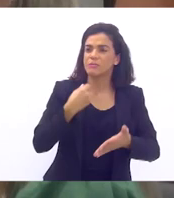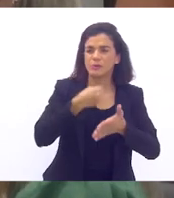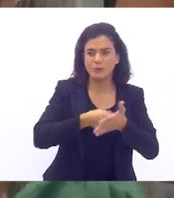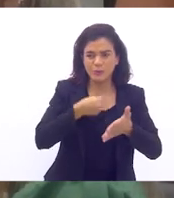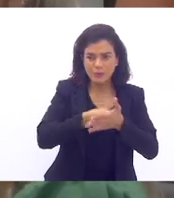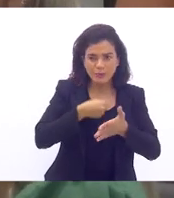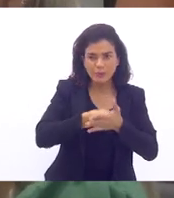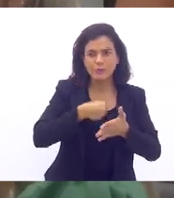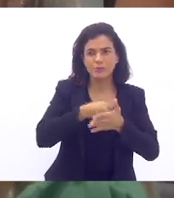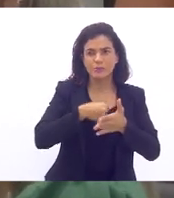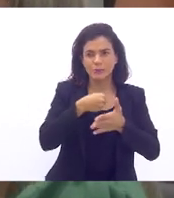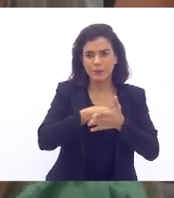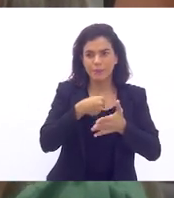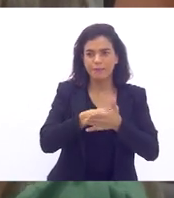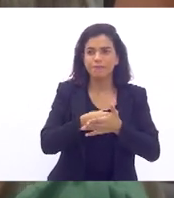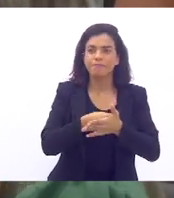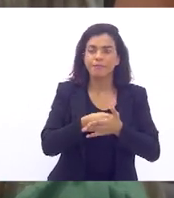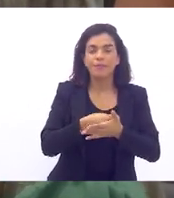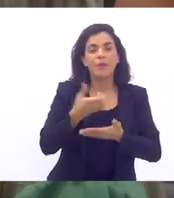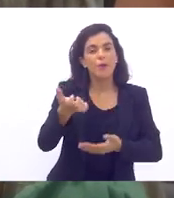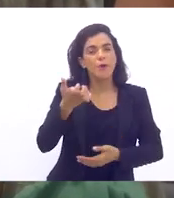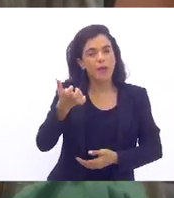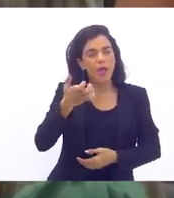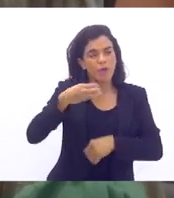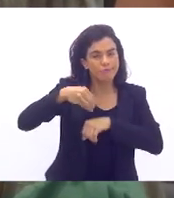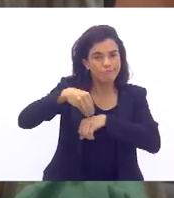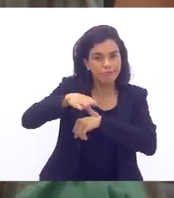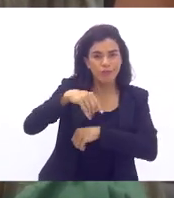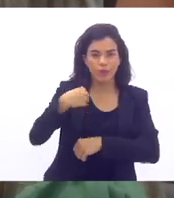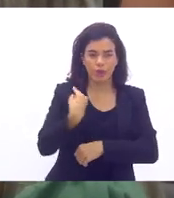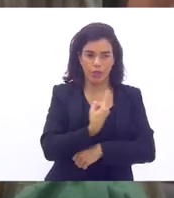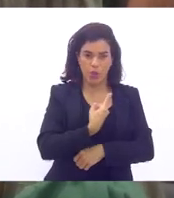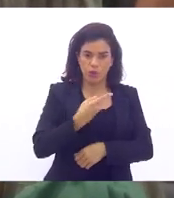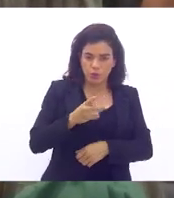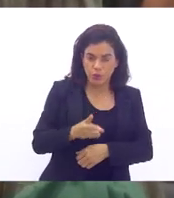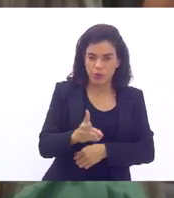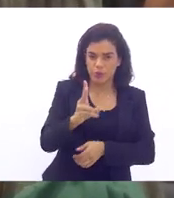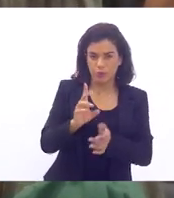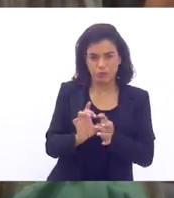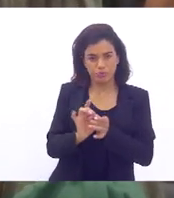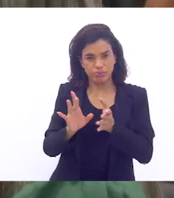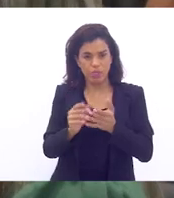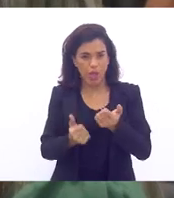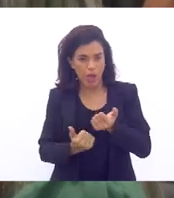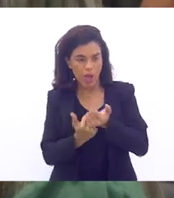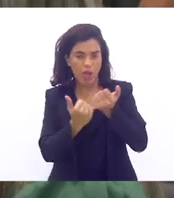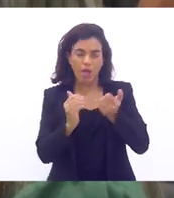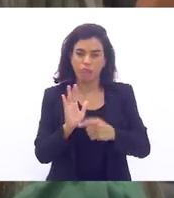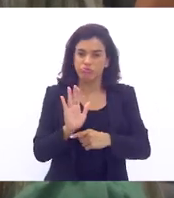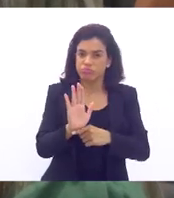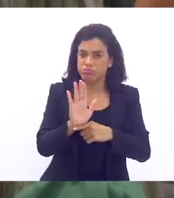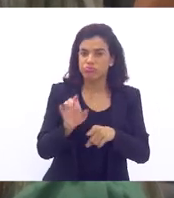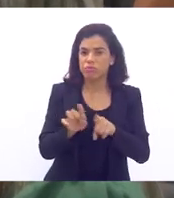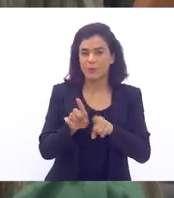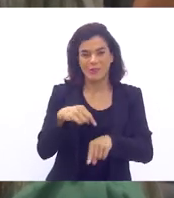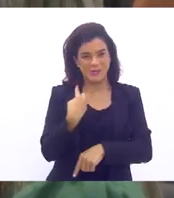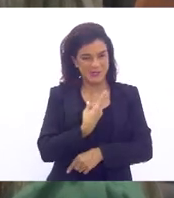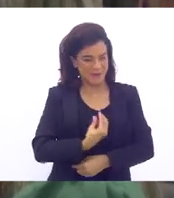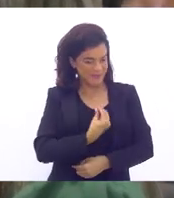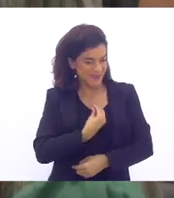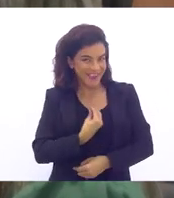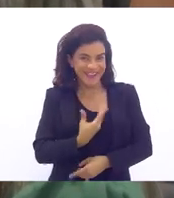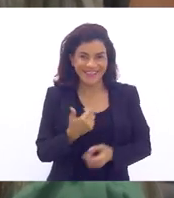por isso um pouquinho né e eu queria dizer que a gente continua disposto a ajudar a colaborar e estamos aí